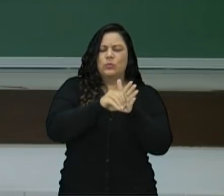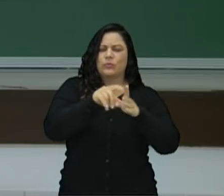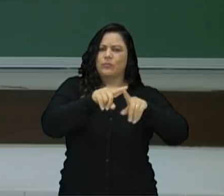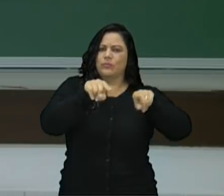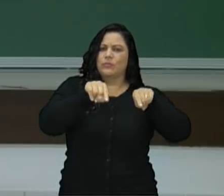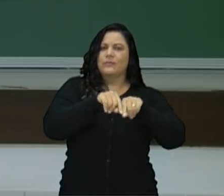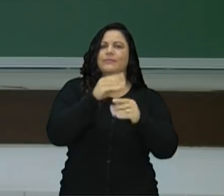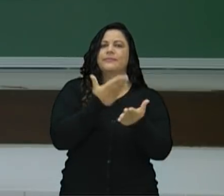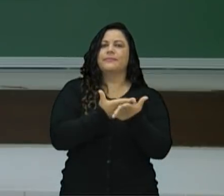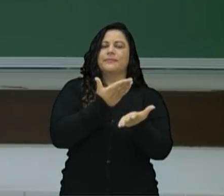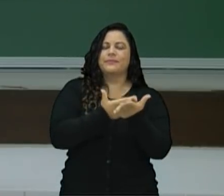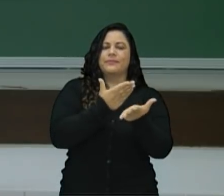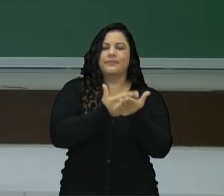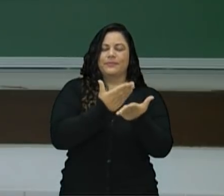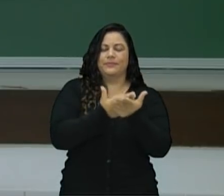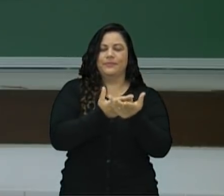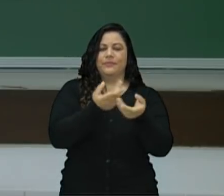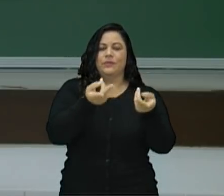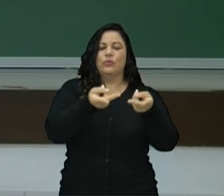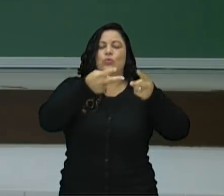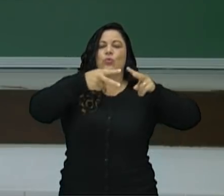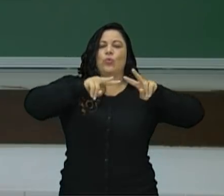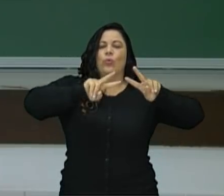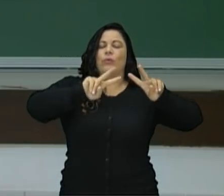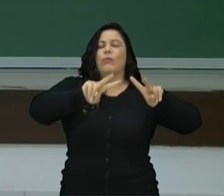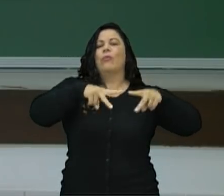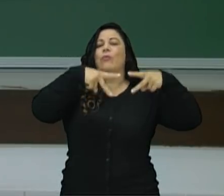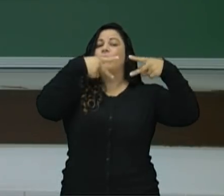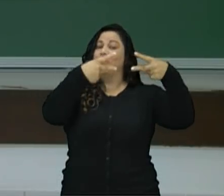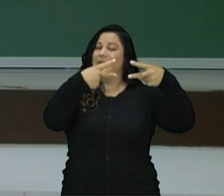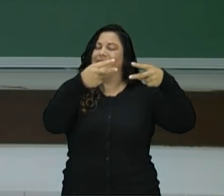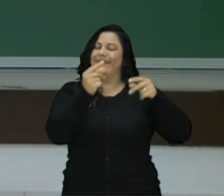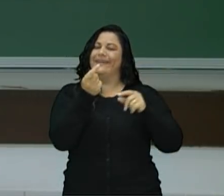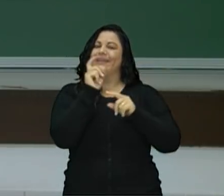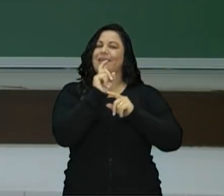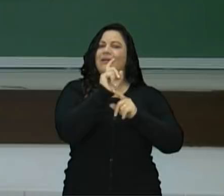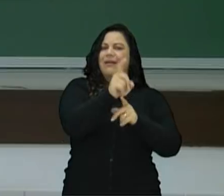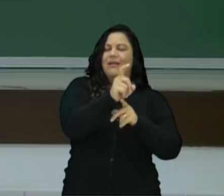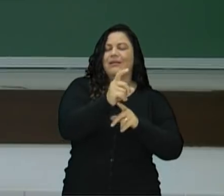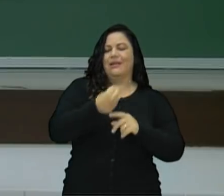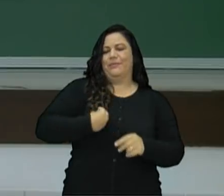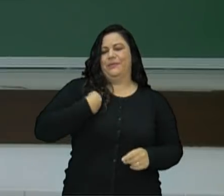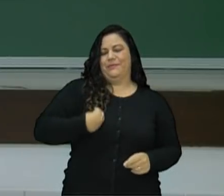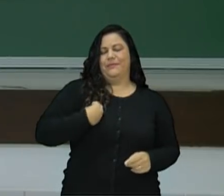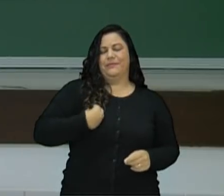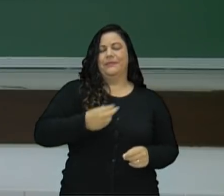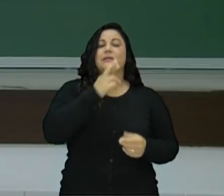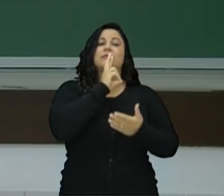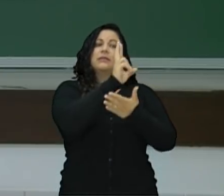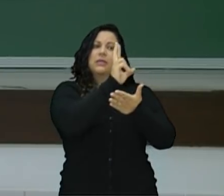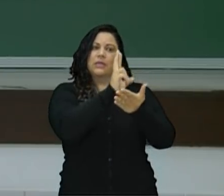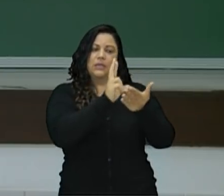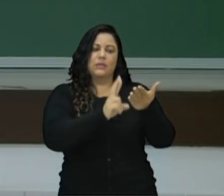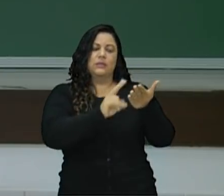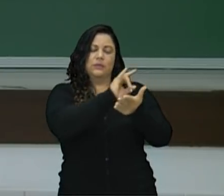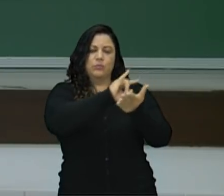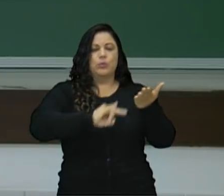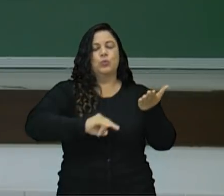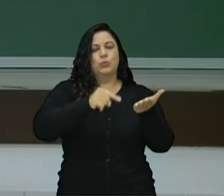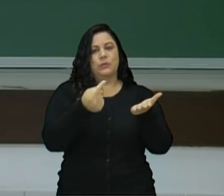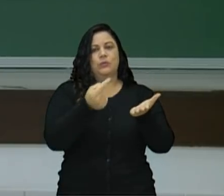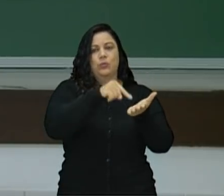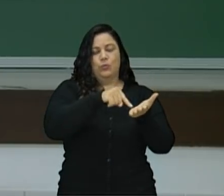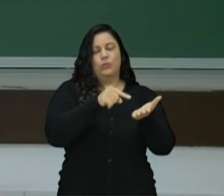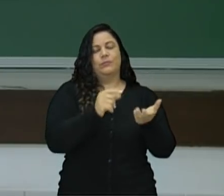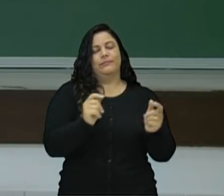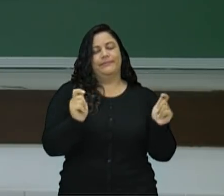clicar lá no link para validar a presença, primeiramente responder o formulário de questões para na sequência clicar e validar ali a presença